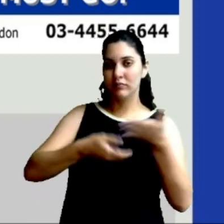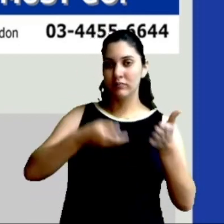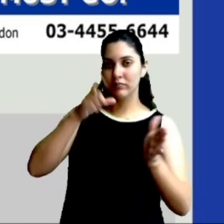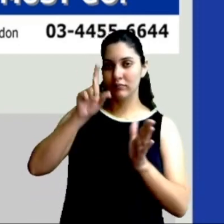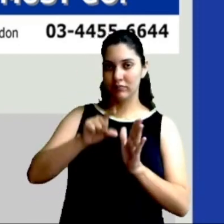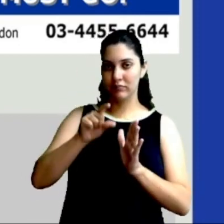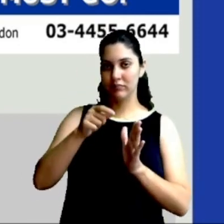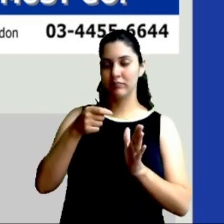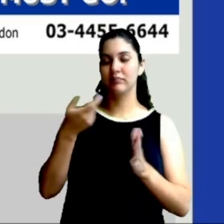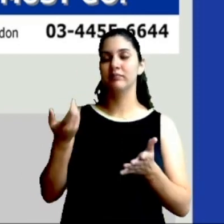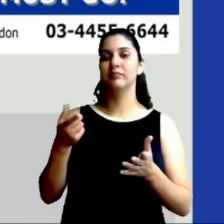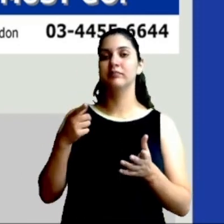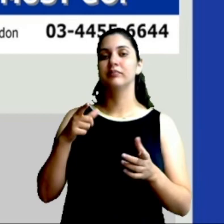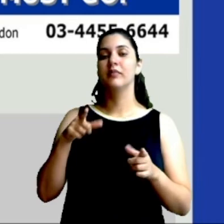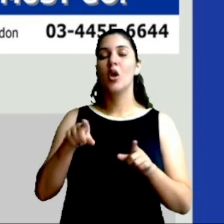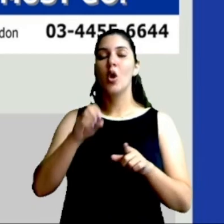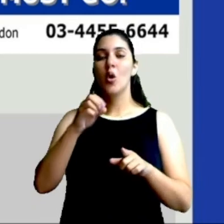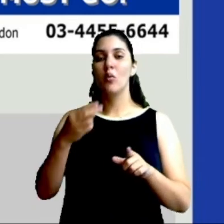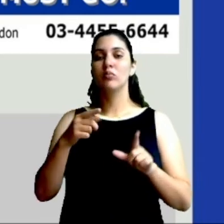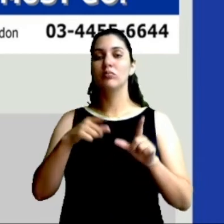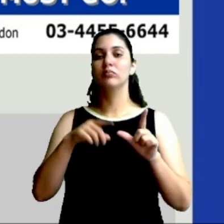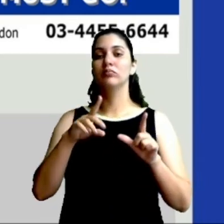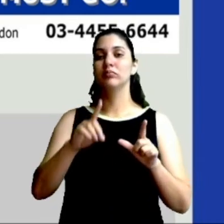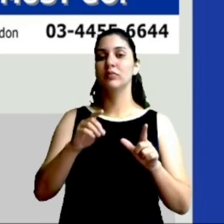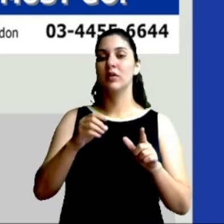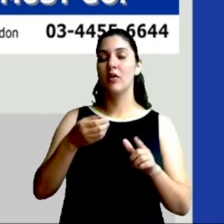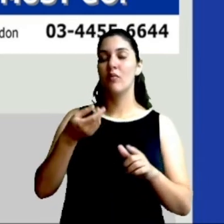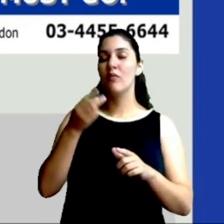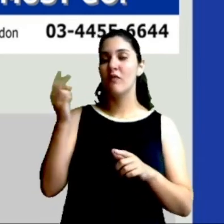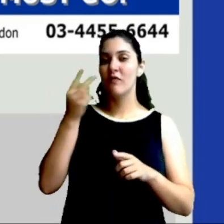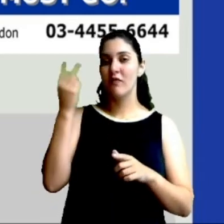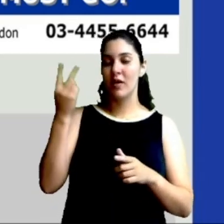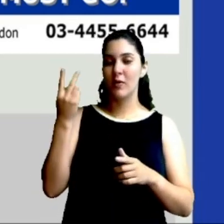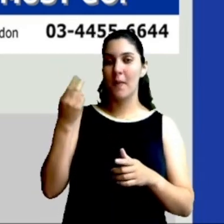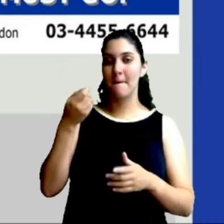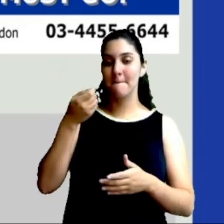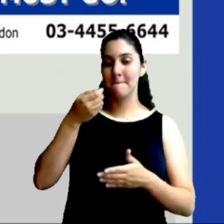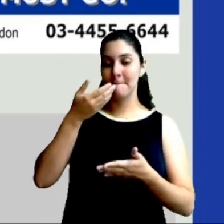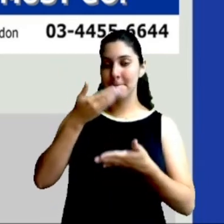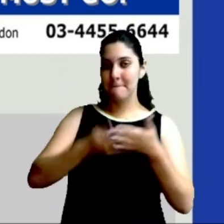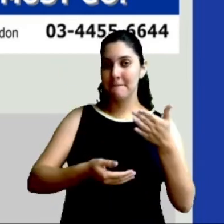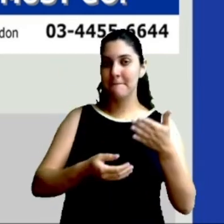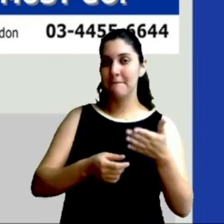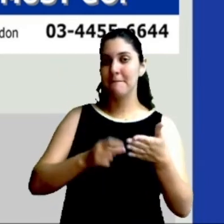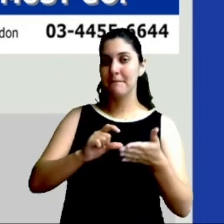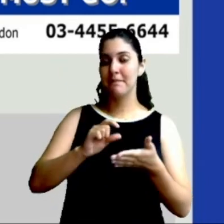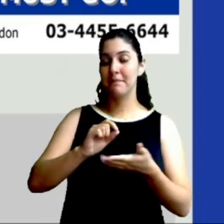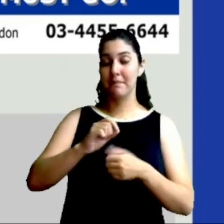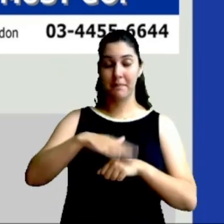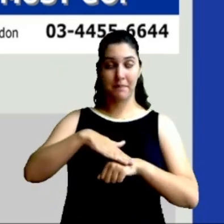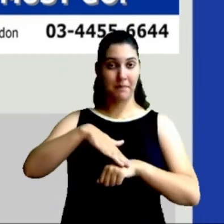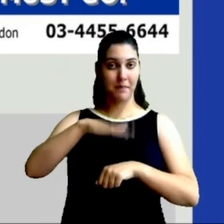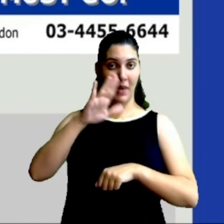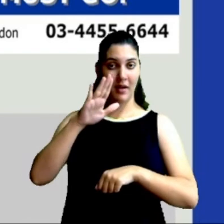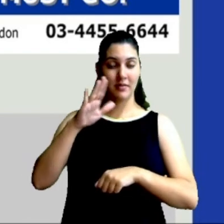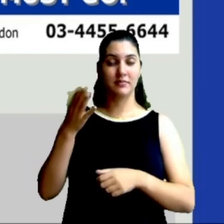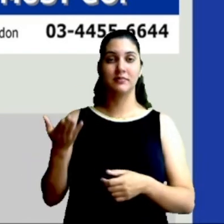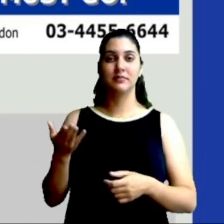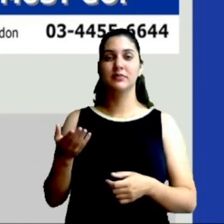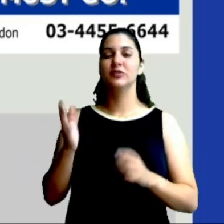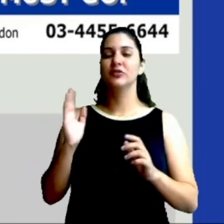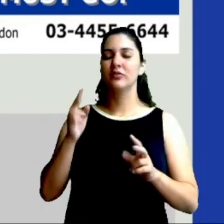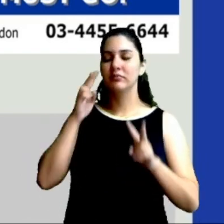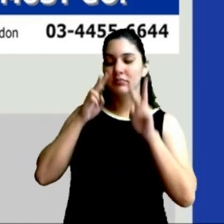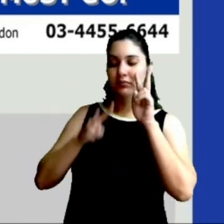é a letra D, o valor máximo de desconto? Então, observa, porque também foi dito agora há pouco, quando a gente